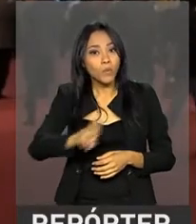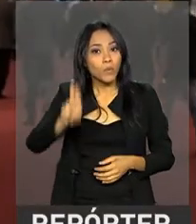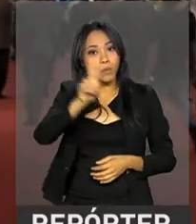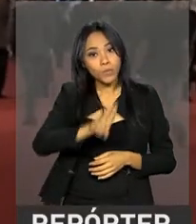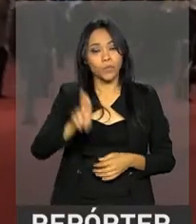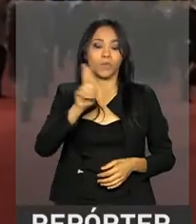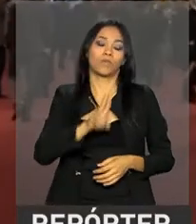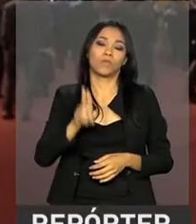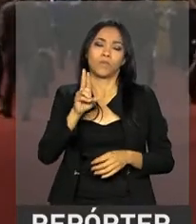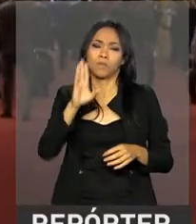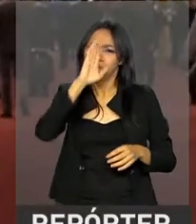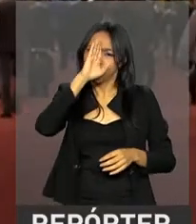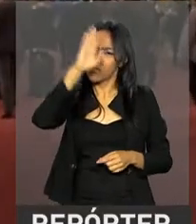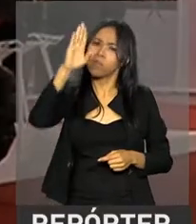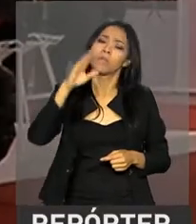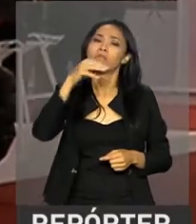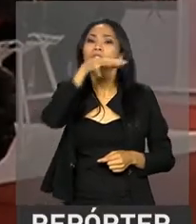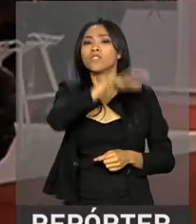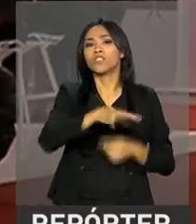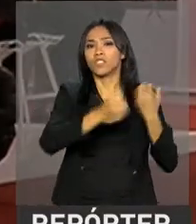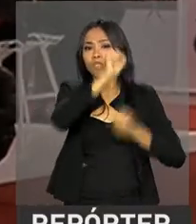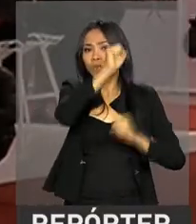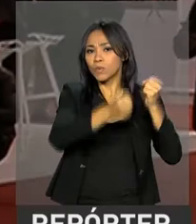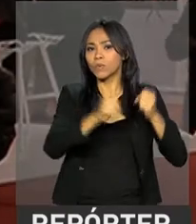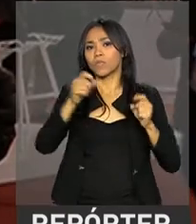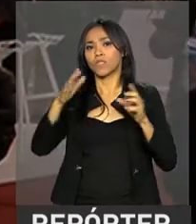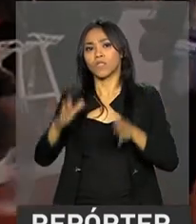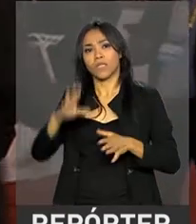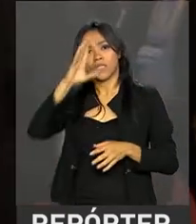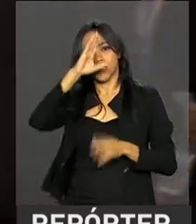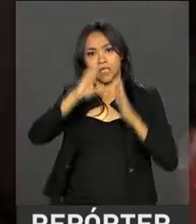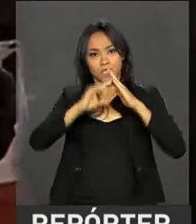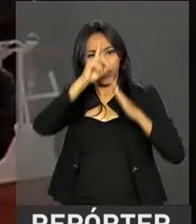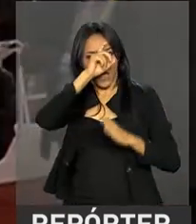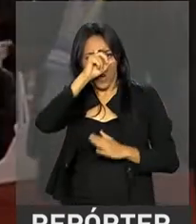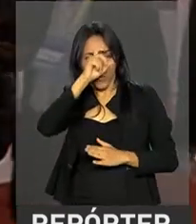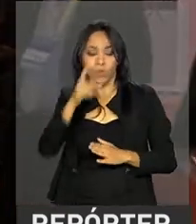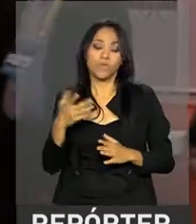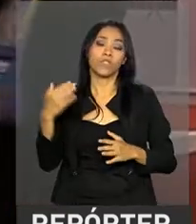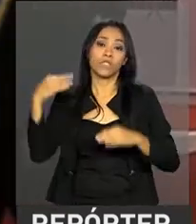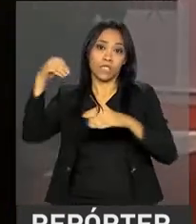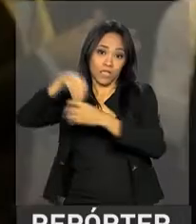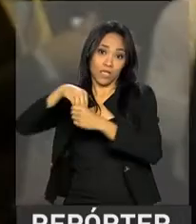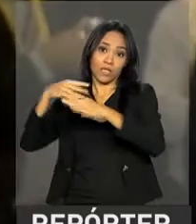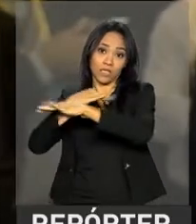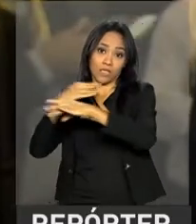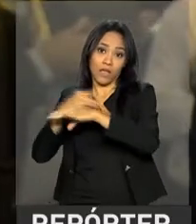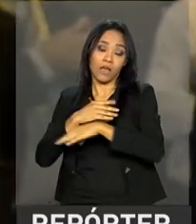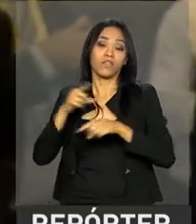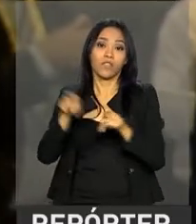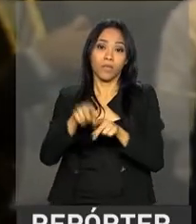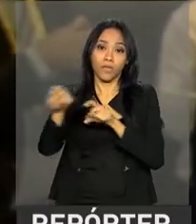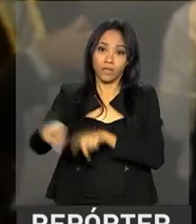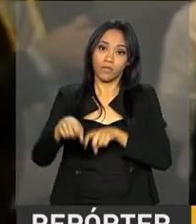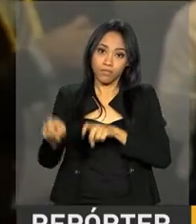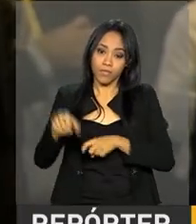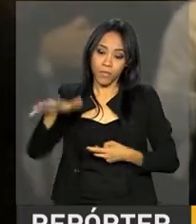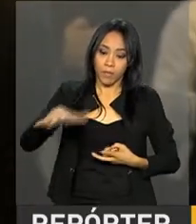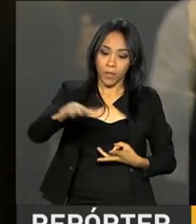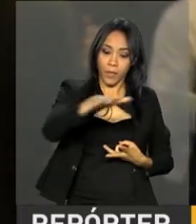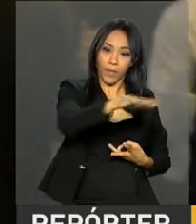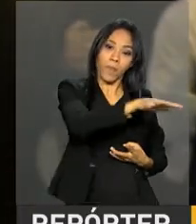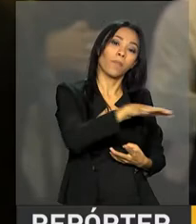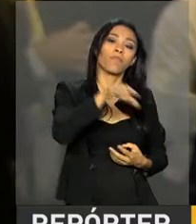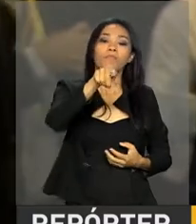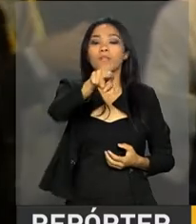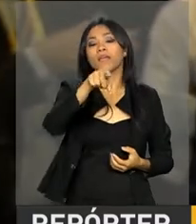nas áreas da indústria saúde e cidades inteligentes e atividades rurais nós fizemos uma análise desses ambientes de acordo com